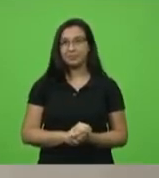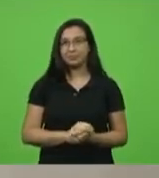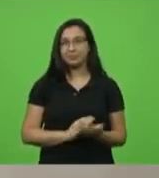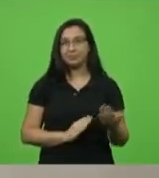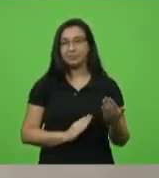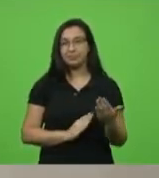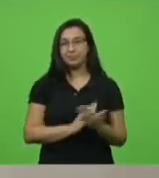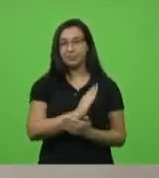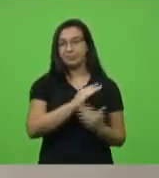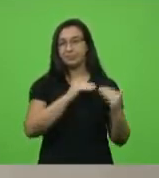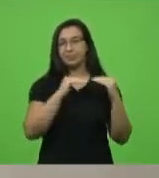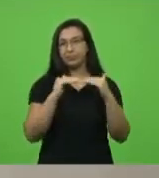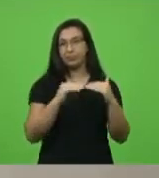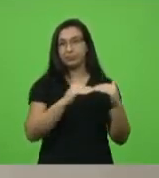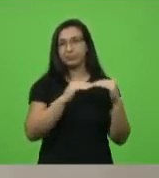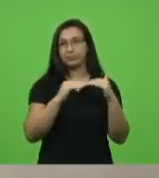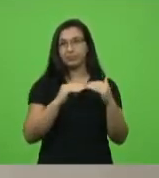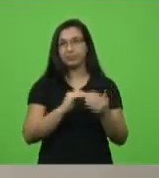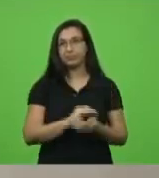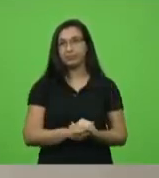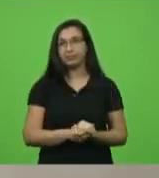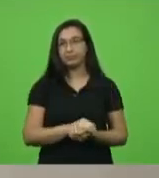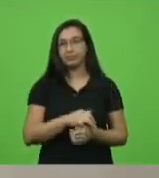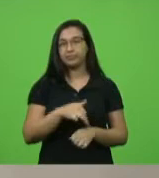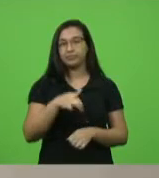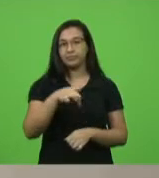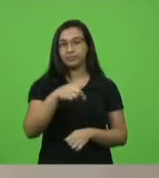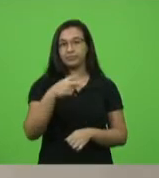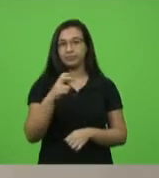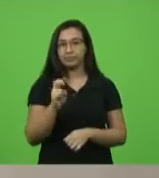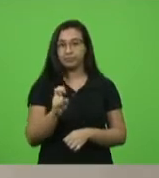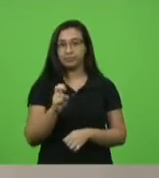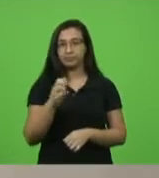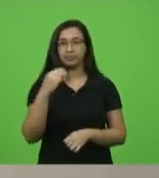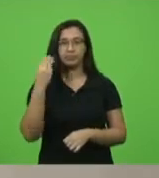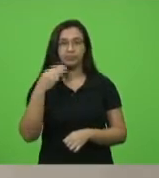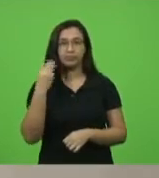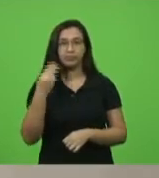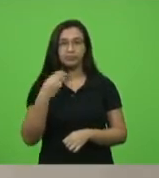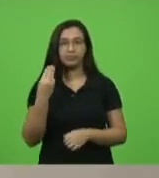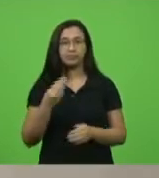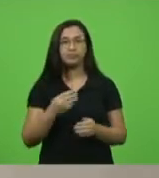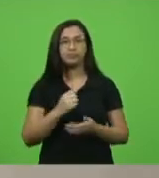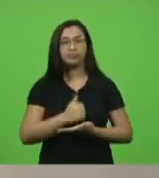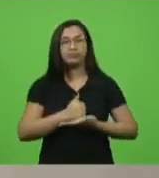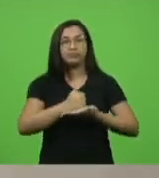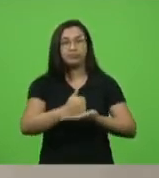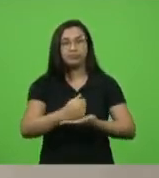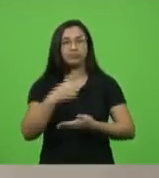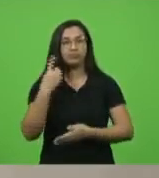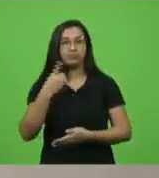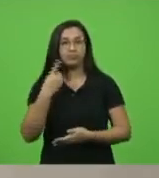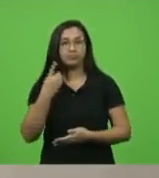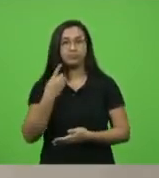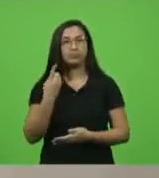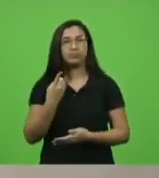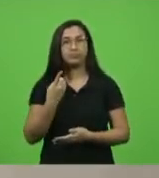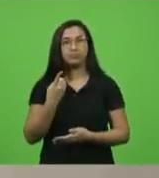encontra. Aprovado por unanimidade, moção 75, autor, deputado Márcio Machado, manifestando apoio ao deputado federal-general